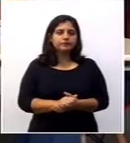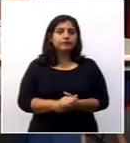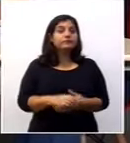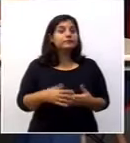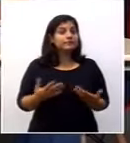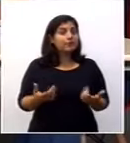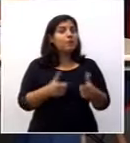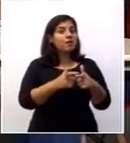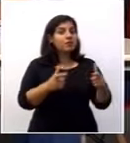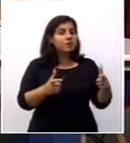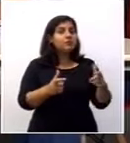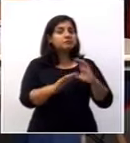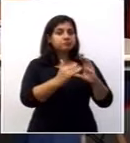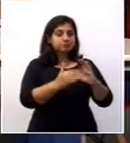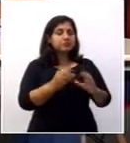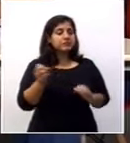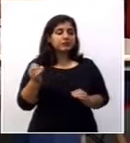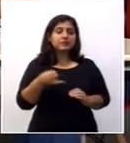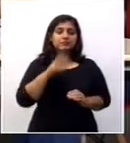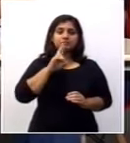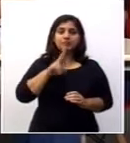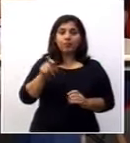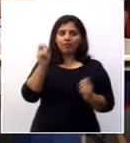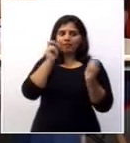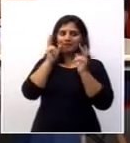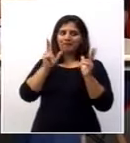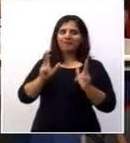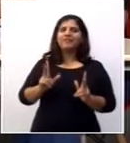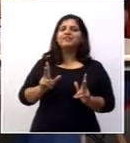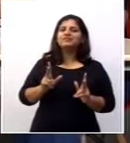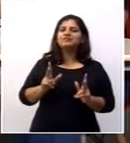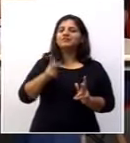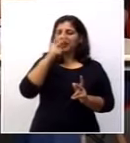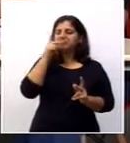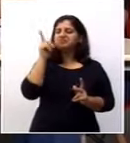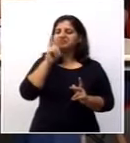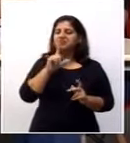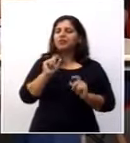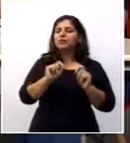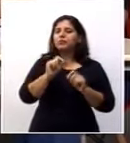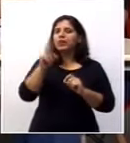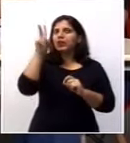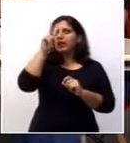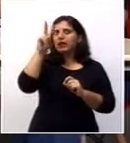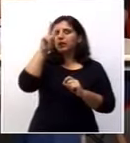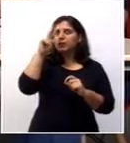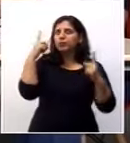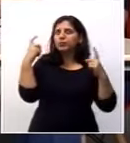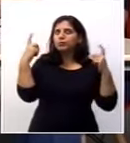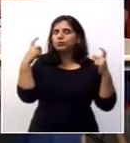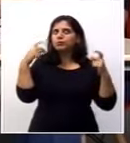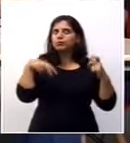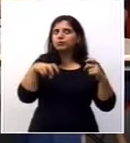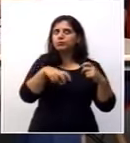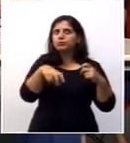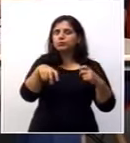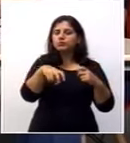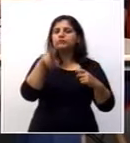Bom, a maioria disse que sim, porque ele é muito esperto e também porque ele conseguiria lembrar os ruídos que ele ouviu pelo